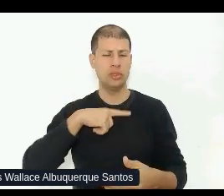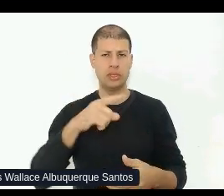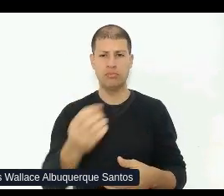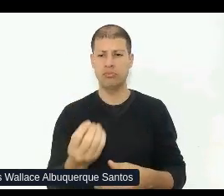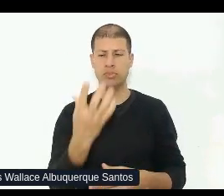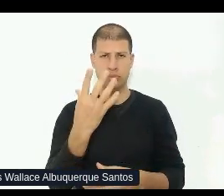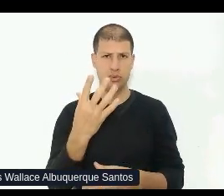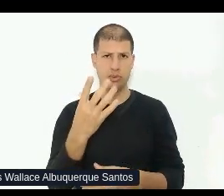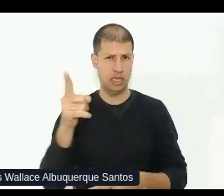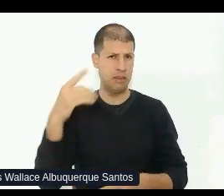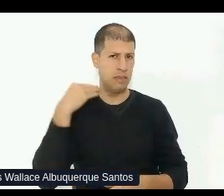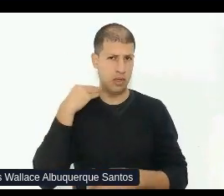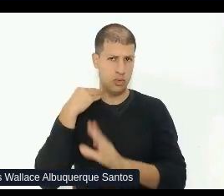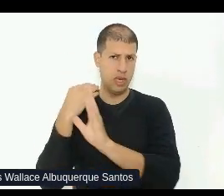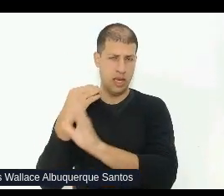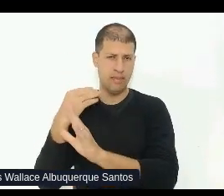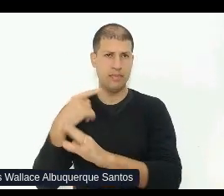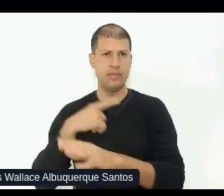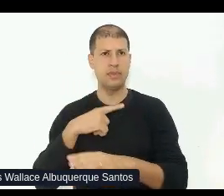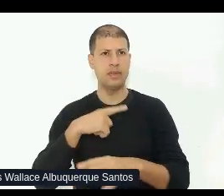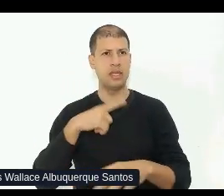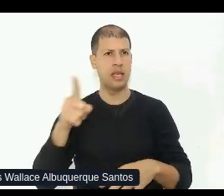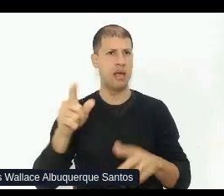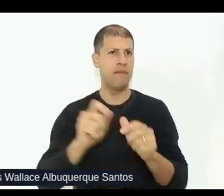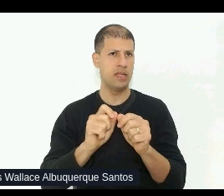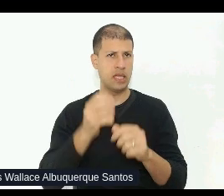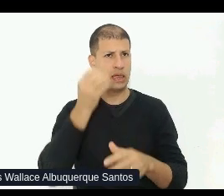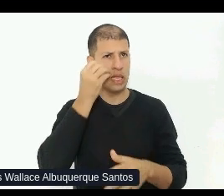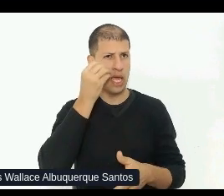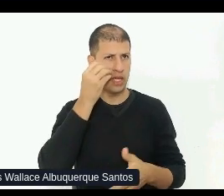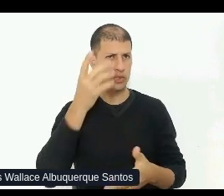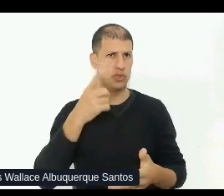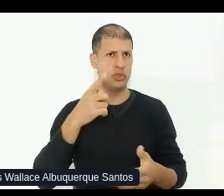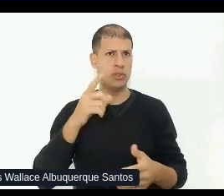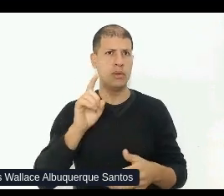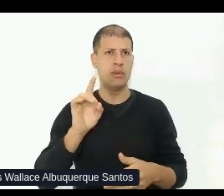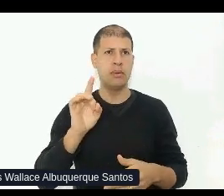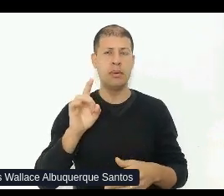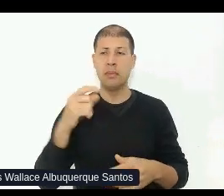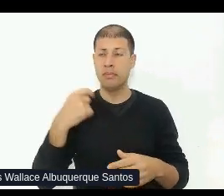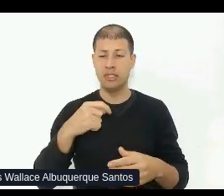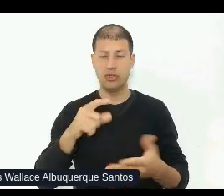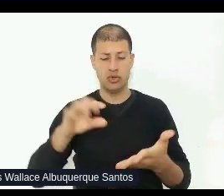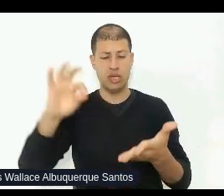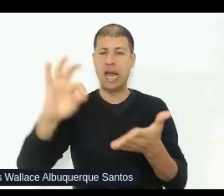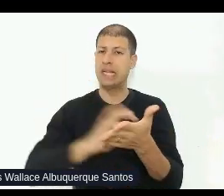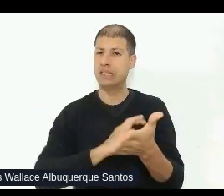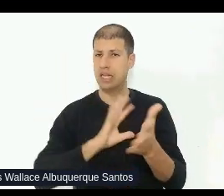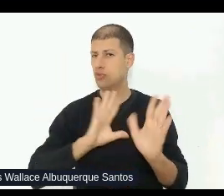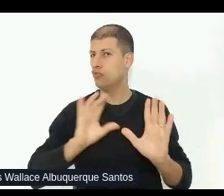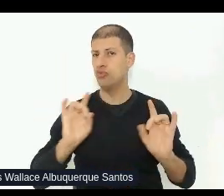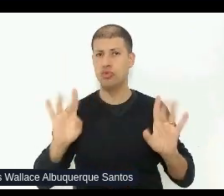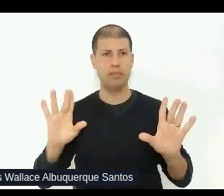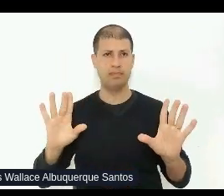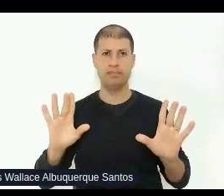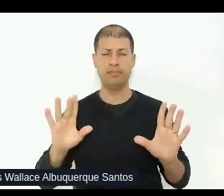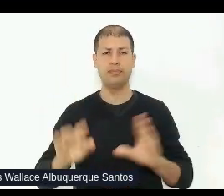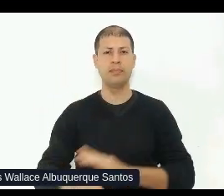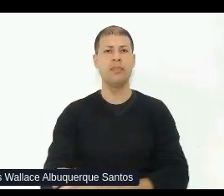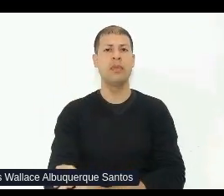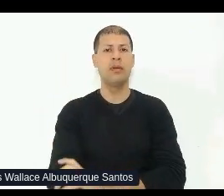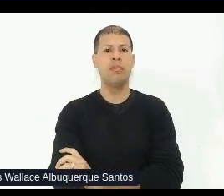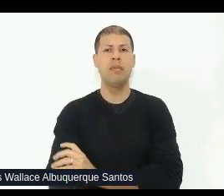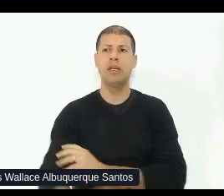específico, estão aptas a fazer um teste. Eu só precisava de um termo de consentimento assinado. Mas eu não queria entrar em